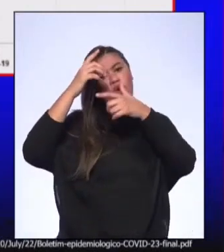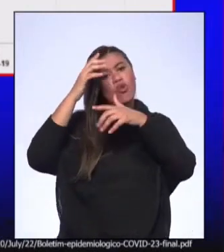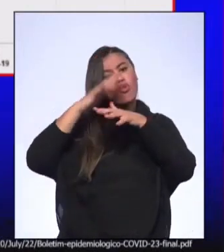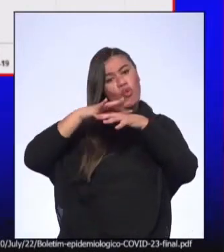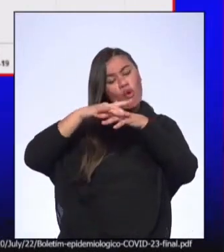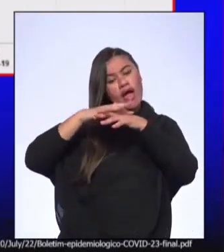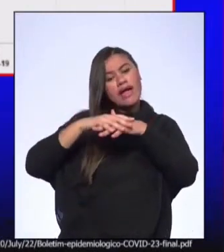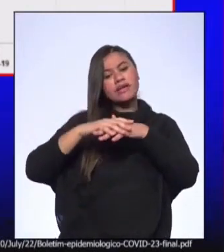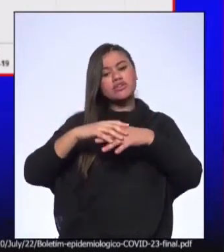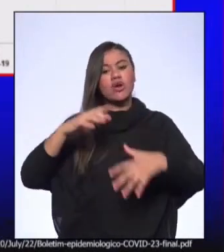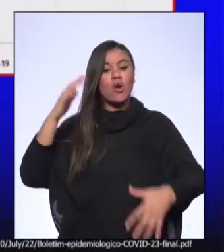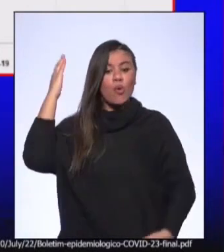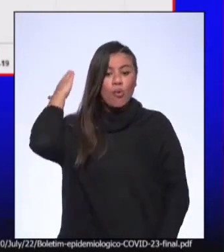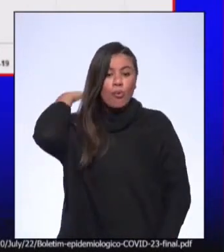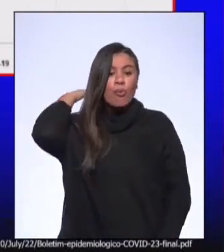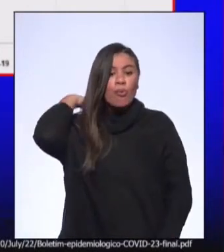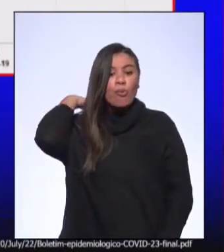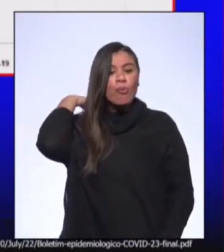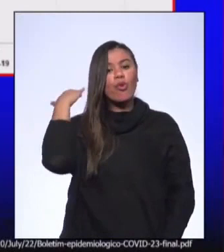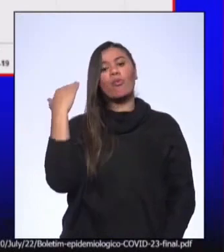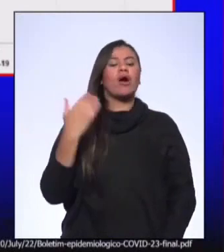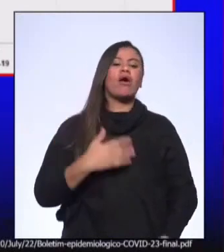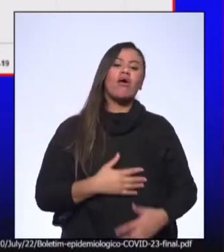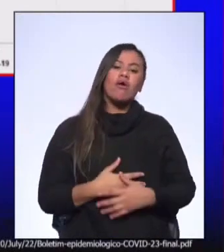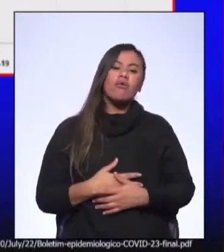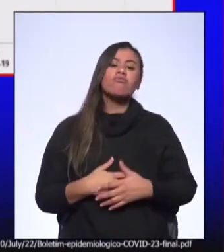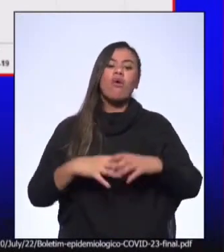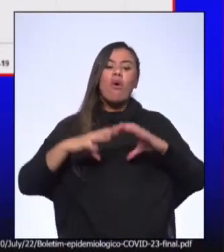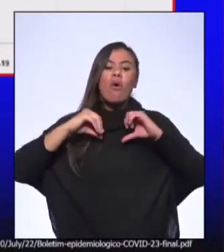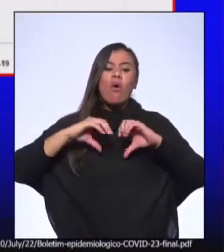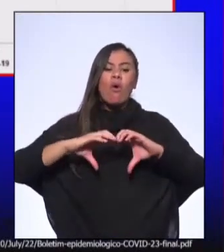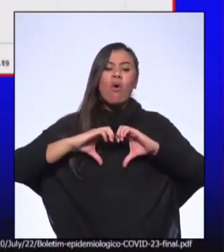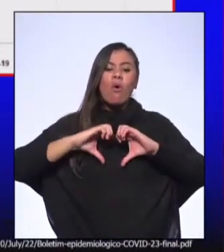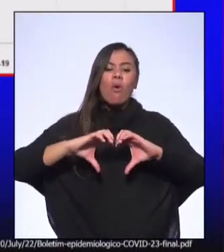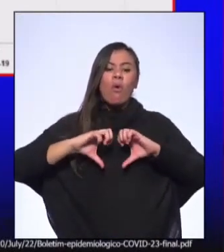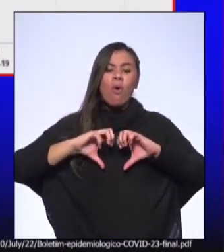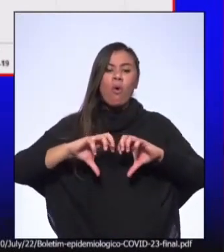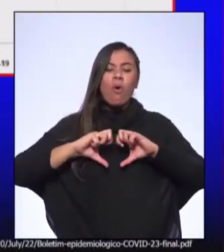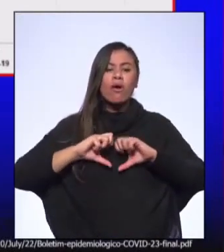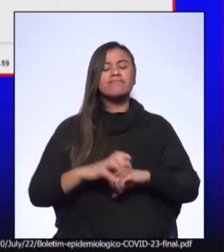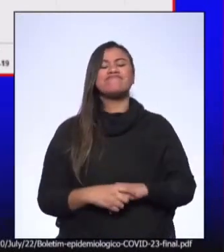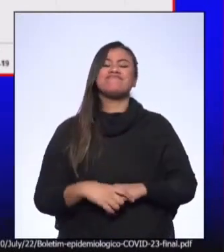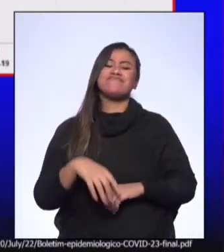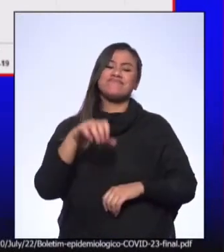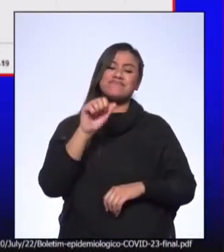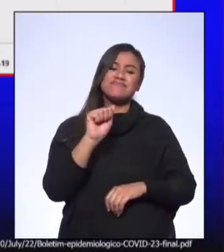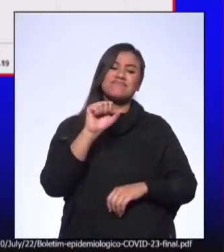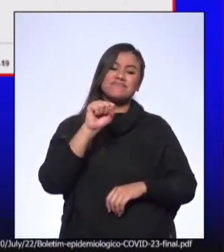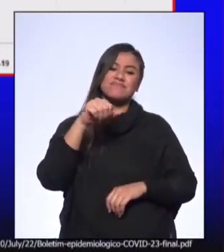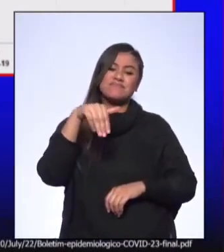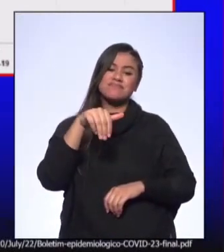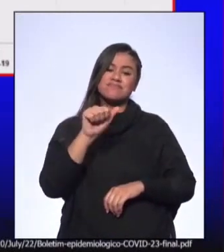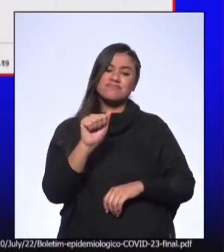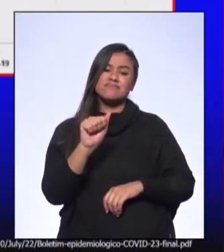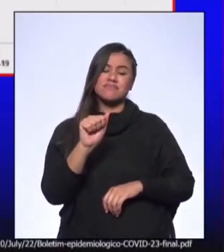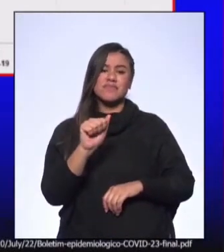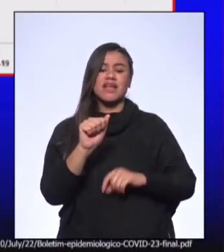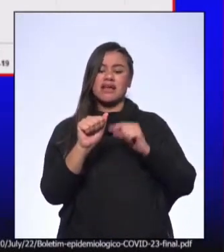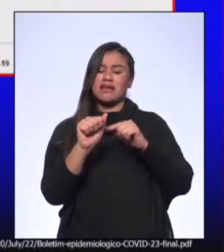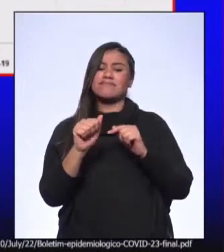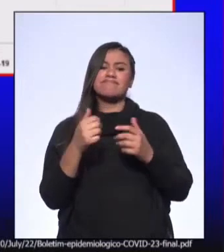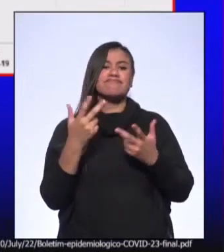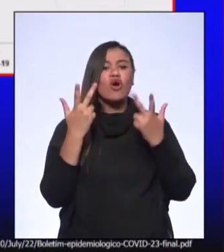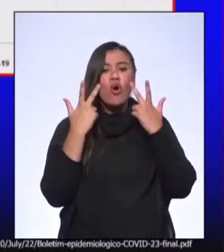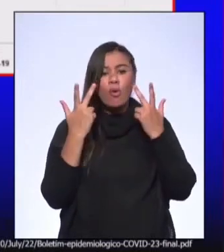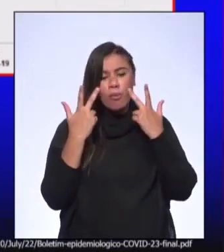pulmonares, e aqui eu faço uma lembrança, né, a asma, que é, vamos dizer, uma entidade clínica muito comum, que eu tenho certeza